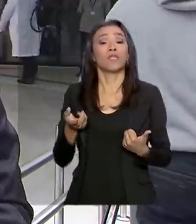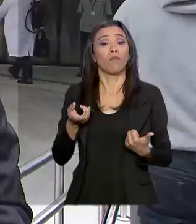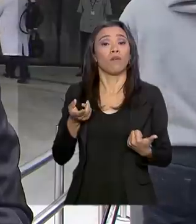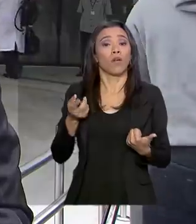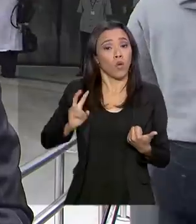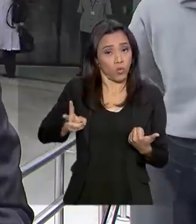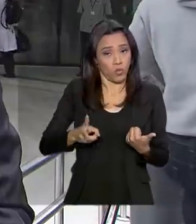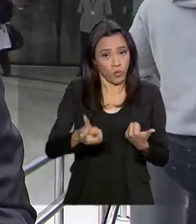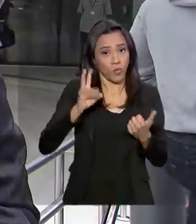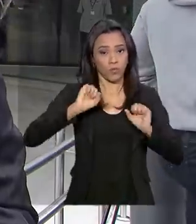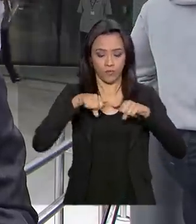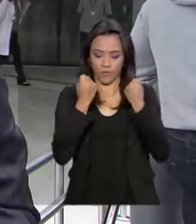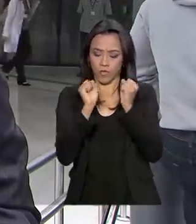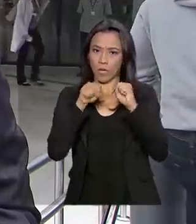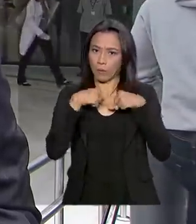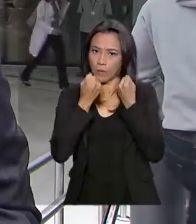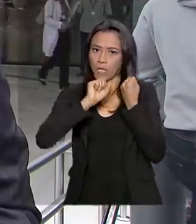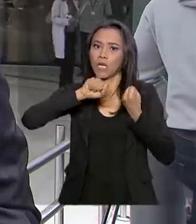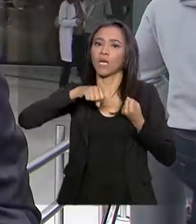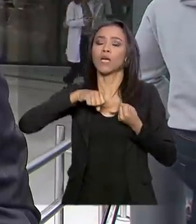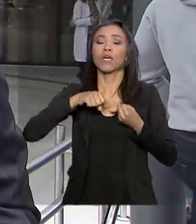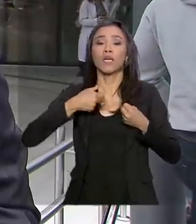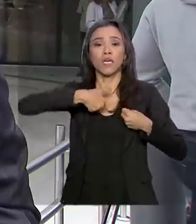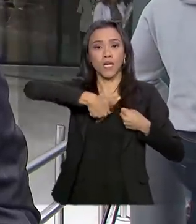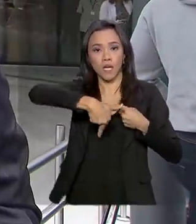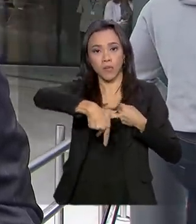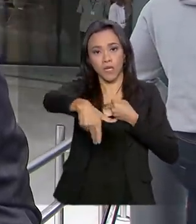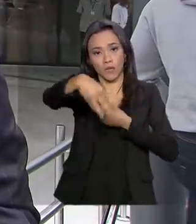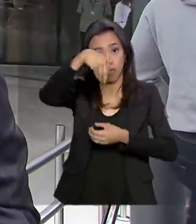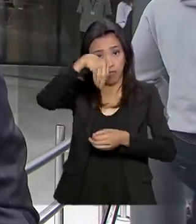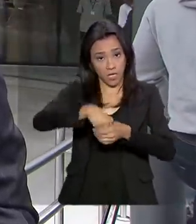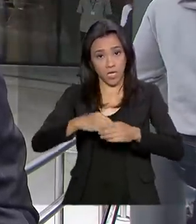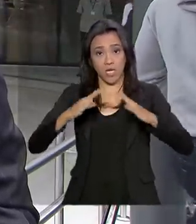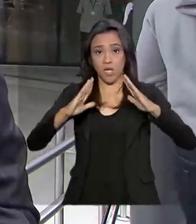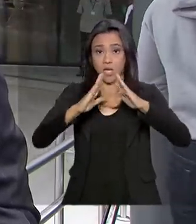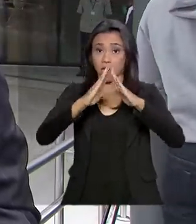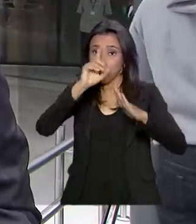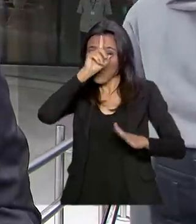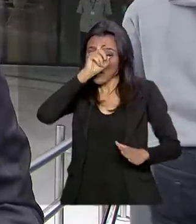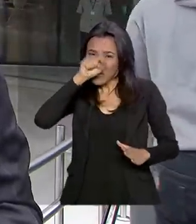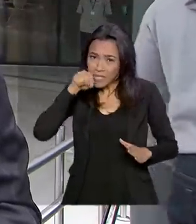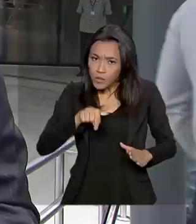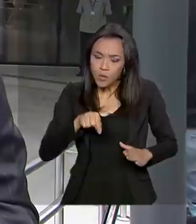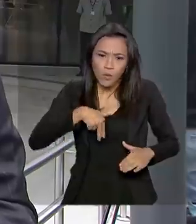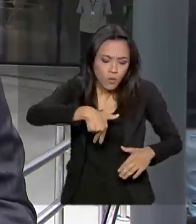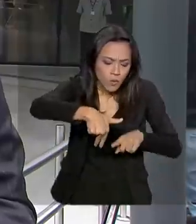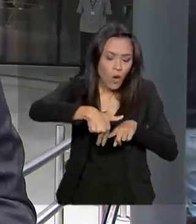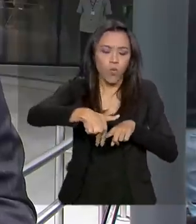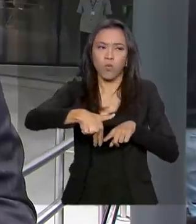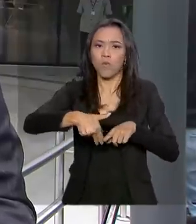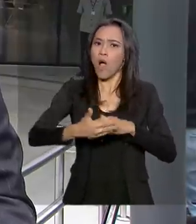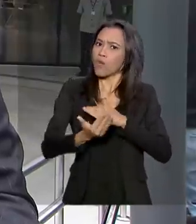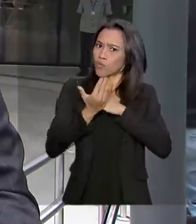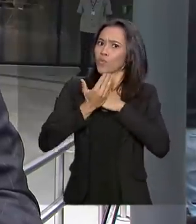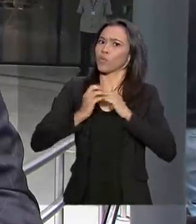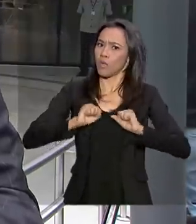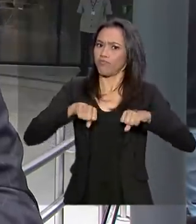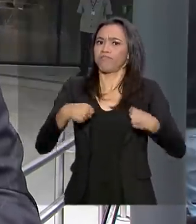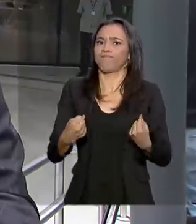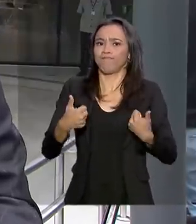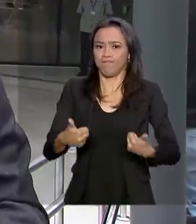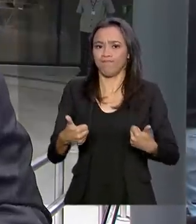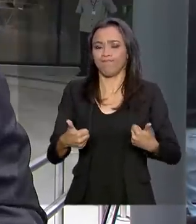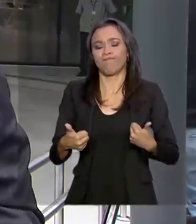fazendo fisioterapia e caminhadas pelo corredor do hospital, que ajudam bastante na sua recuperação. As visitas